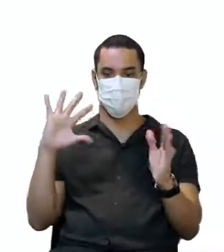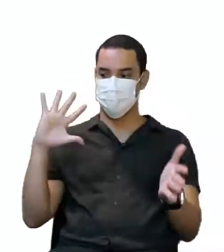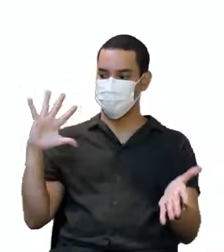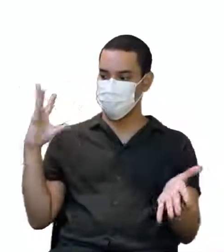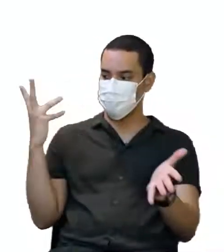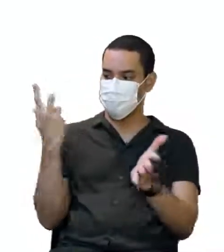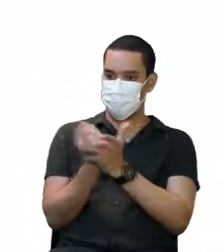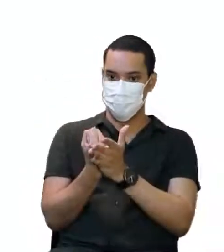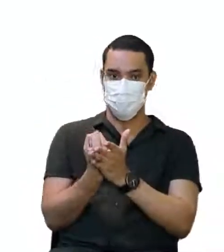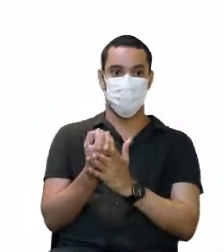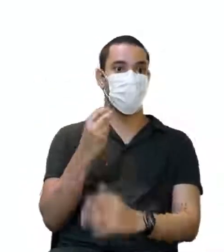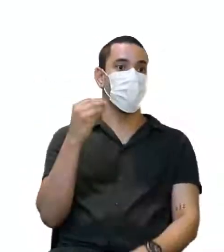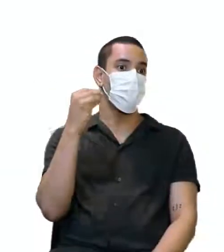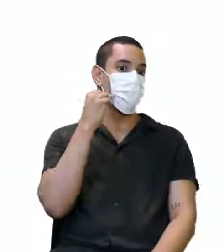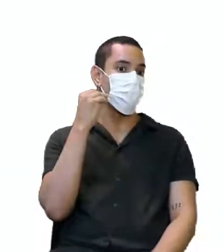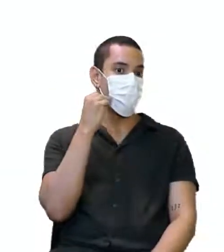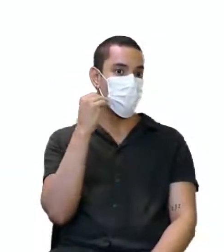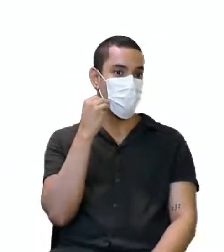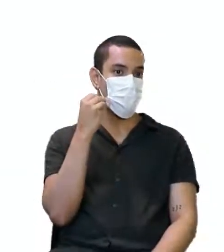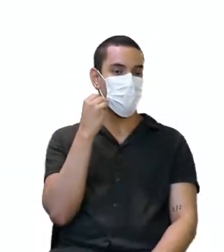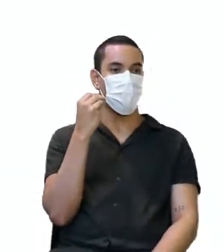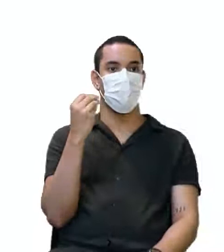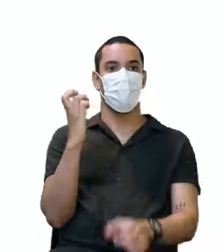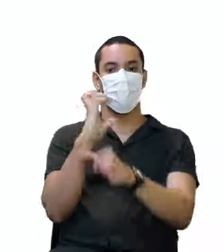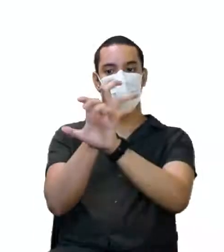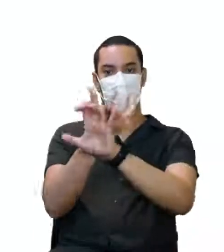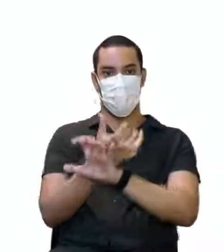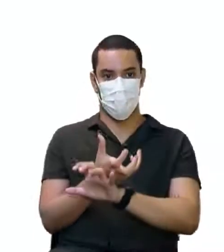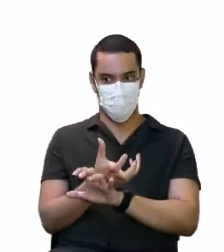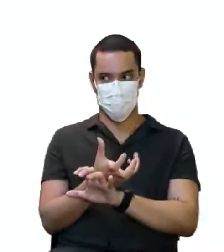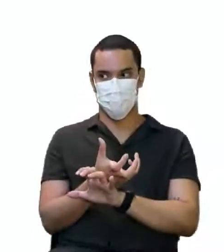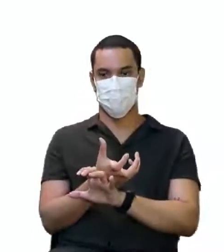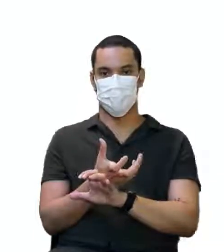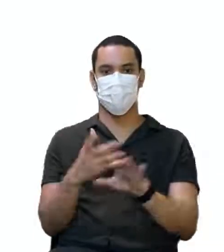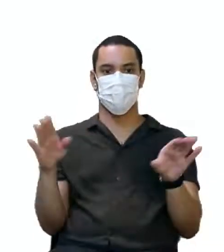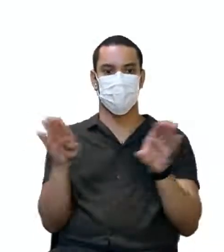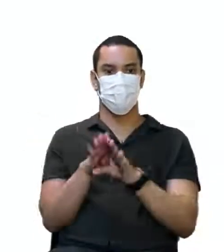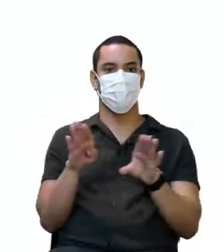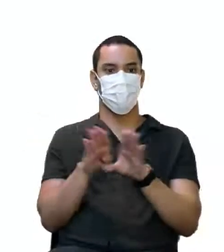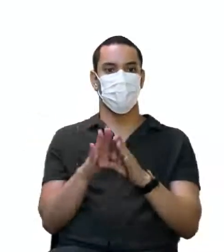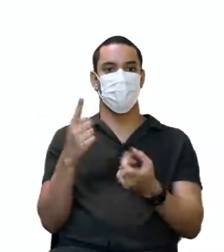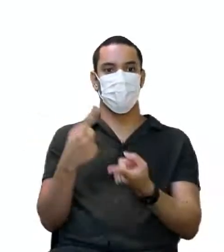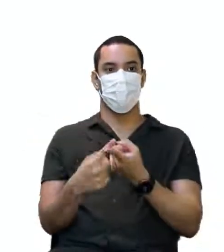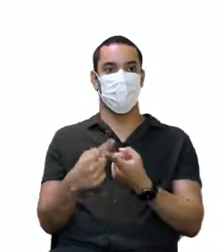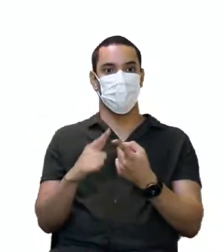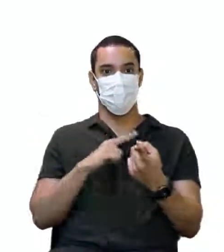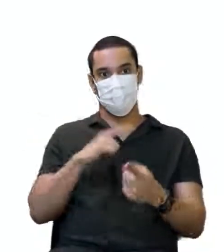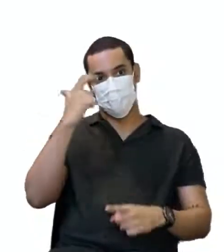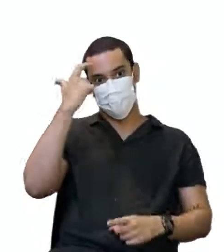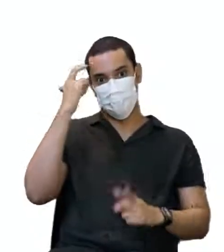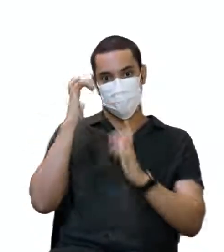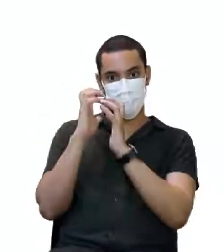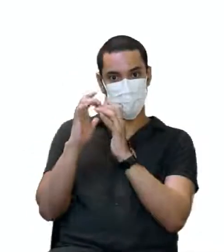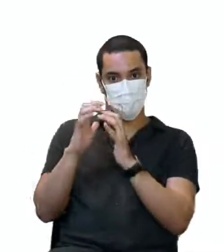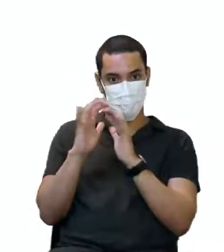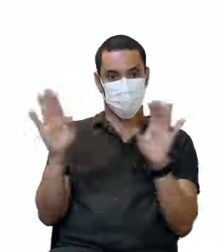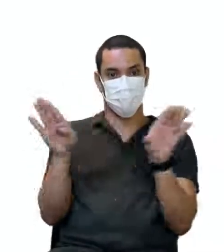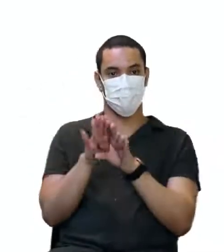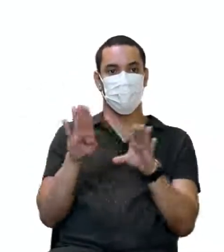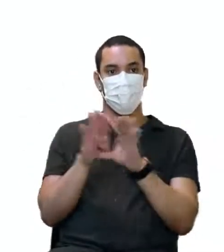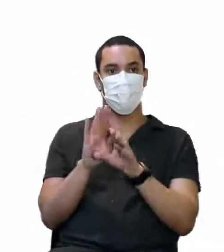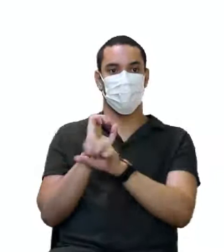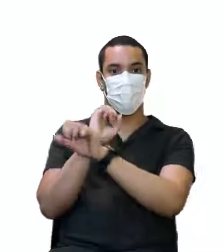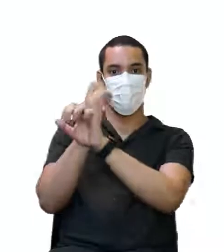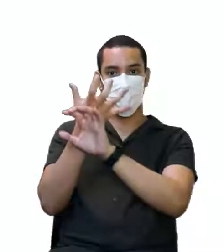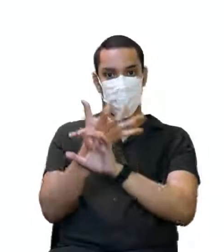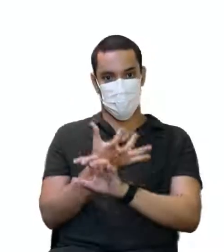registros, evidências fósseis, tá? De tanto de crânio quanto de